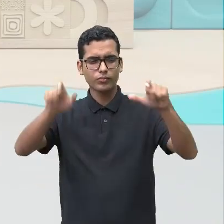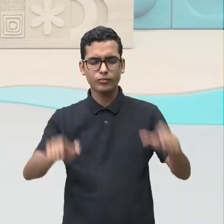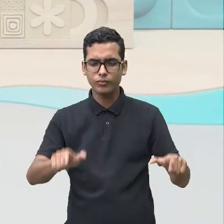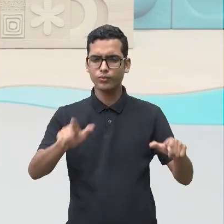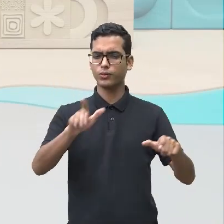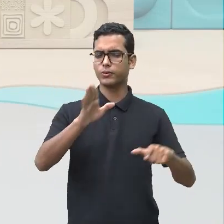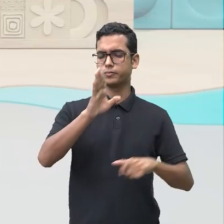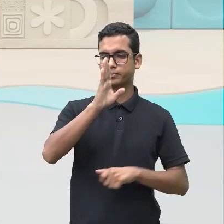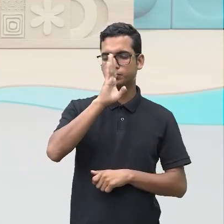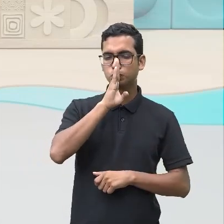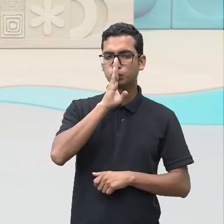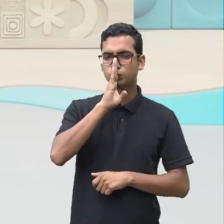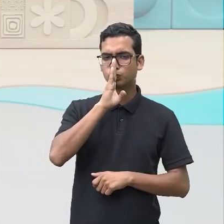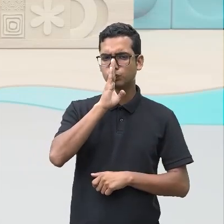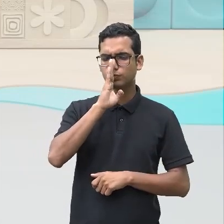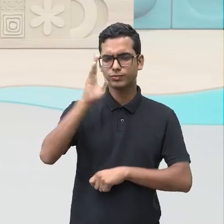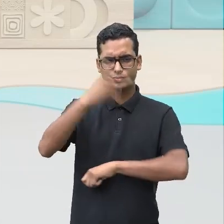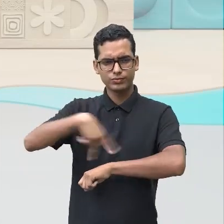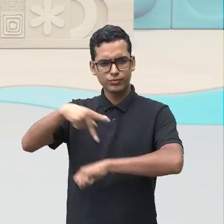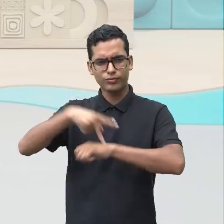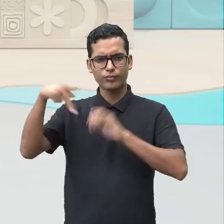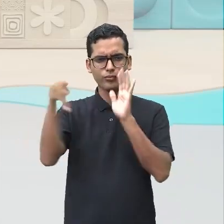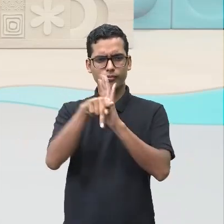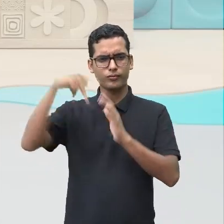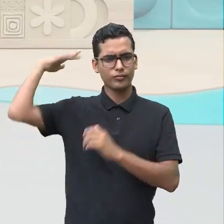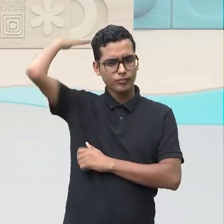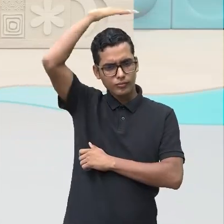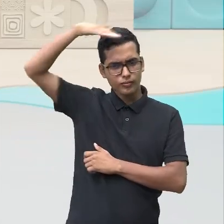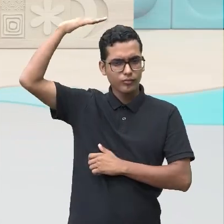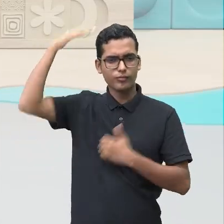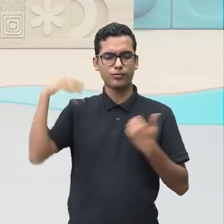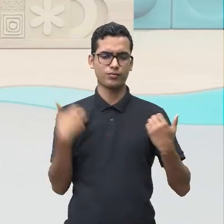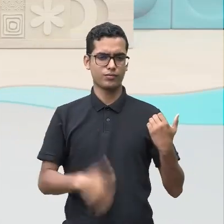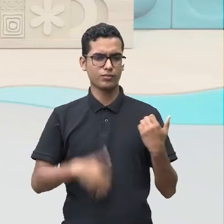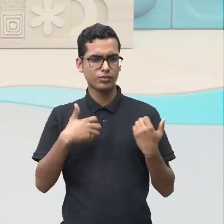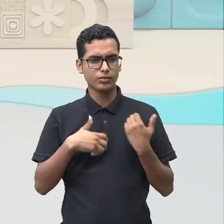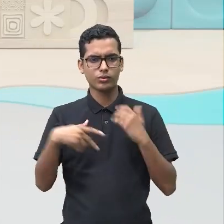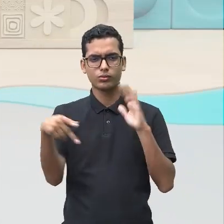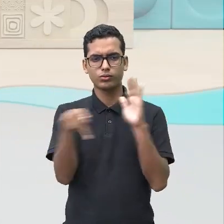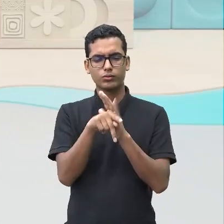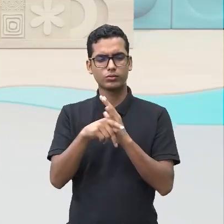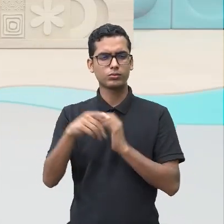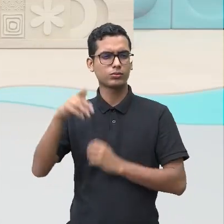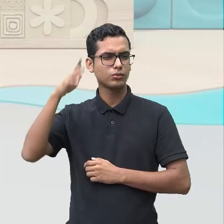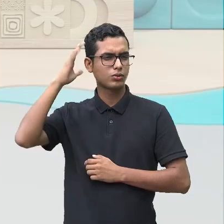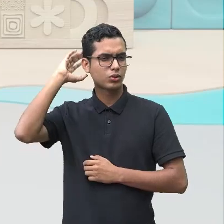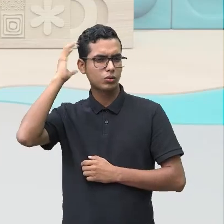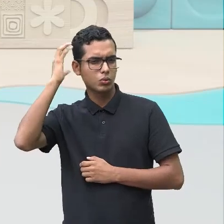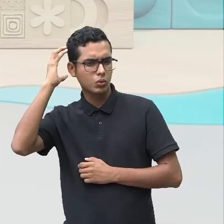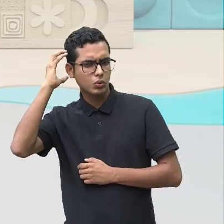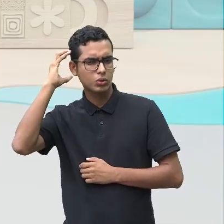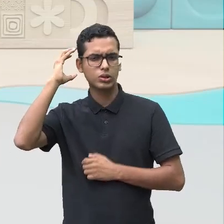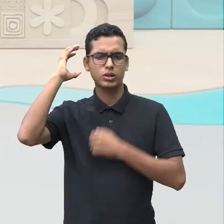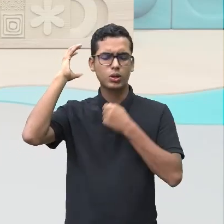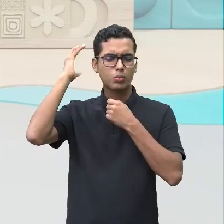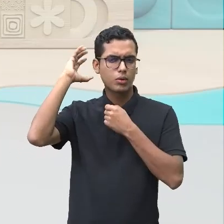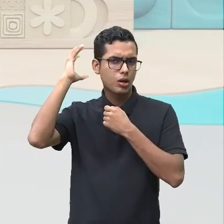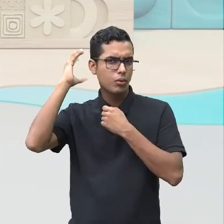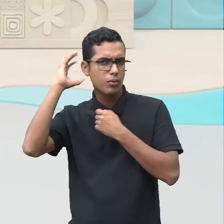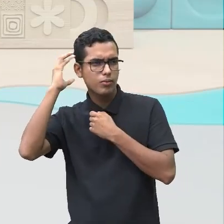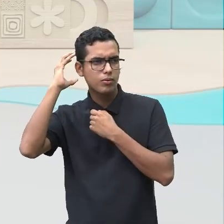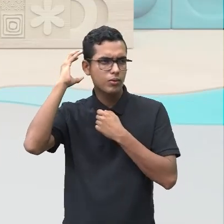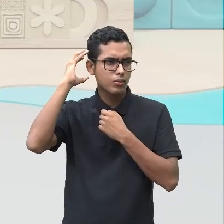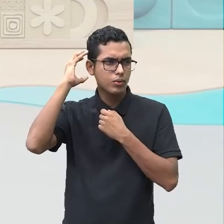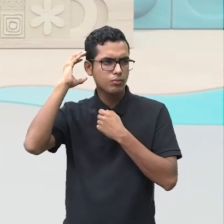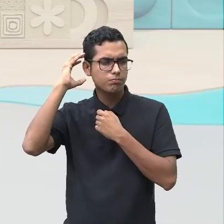zona onde não funciona nem nada que é por frequência de rádio. Então, seu celular não vai pegar aí, de jeito nenhum. E o